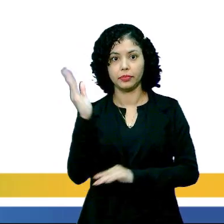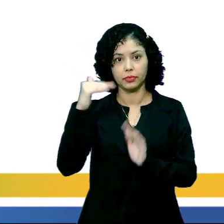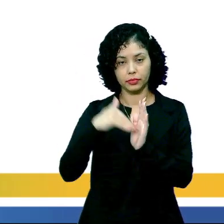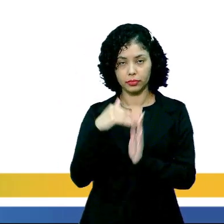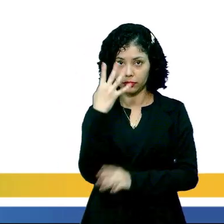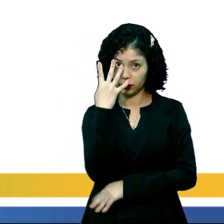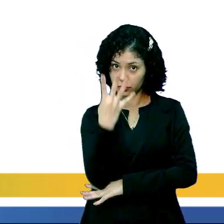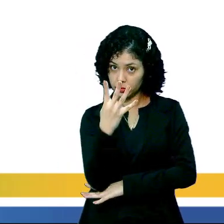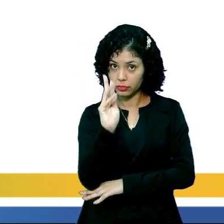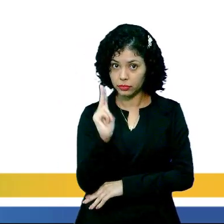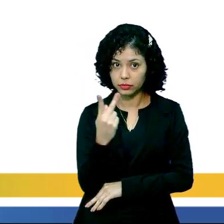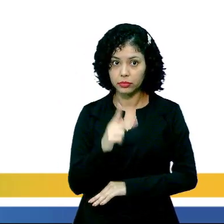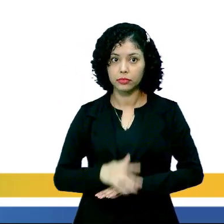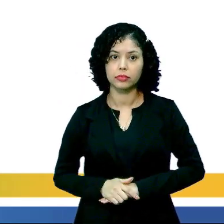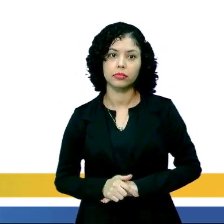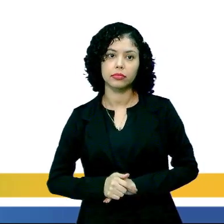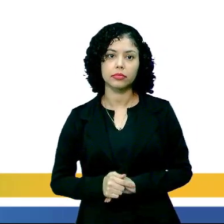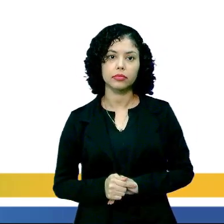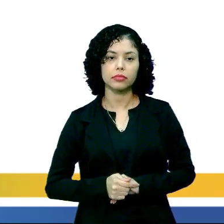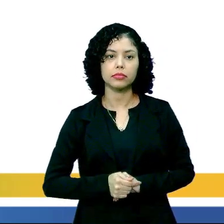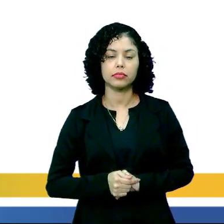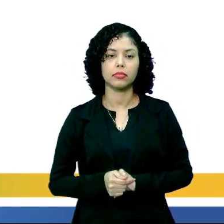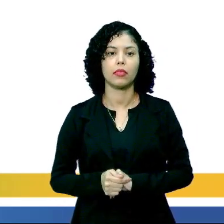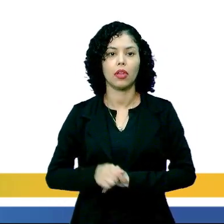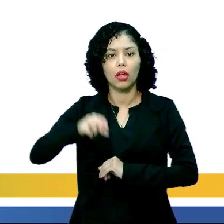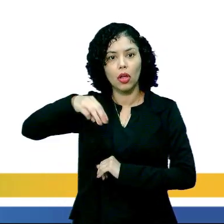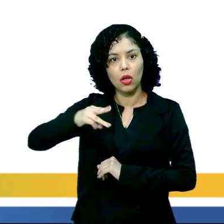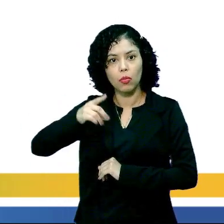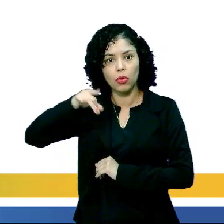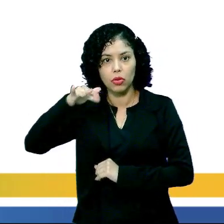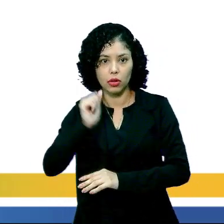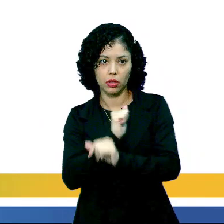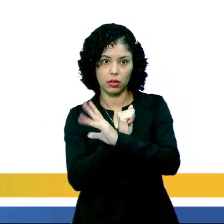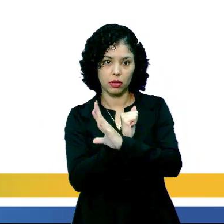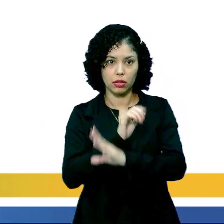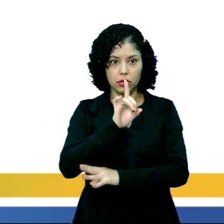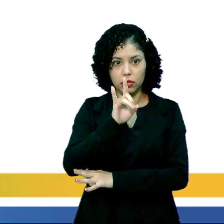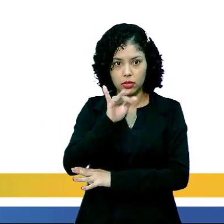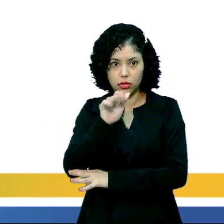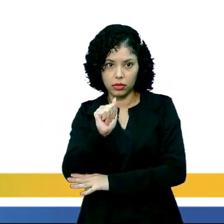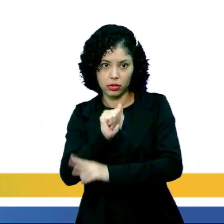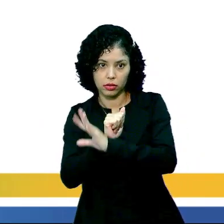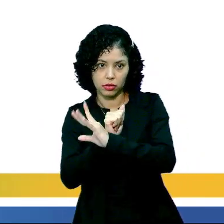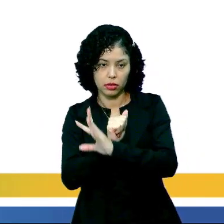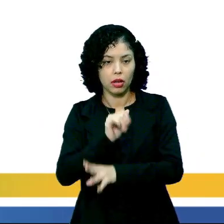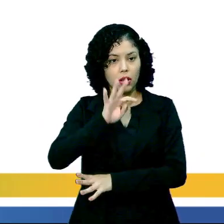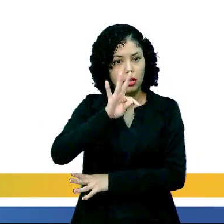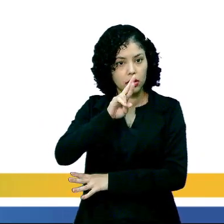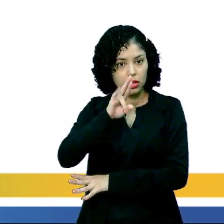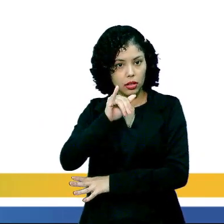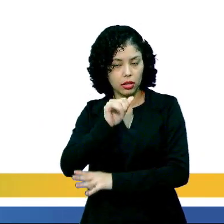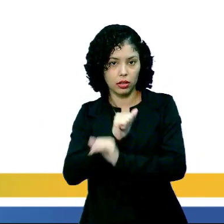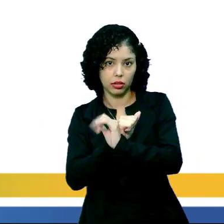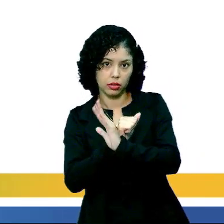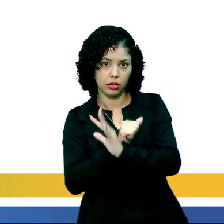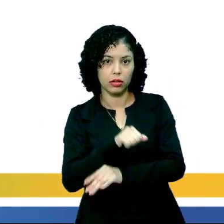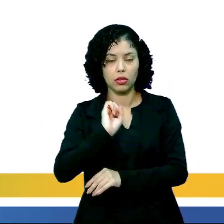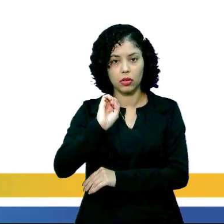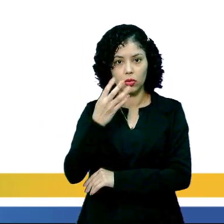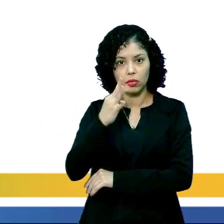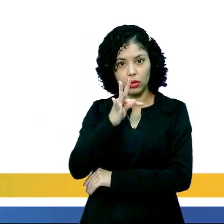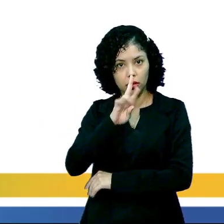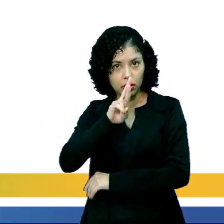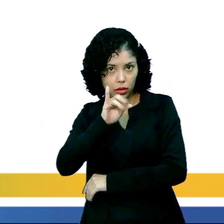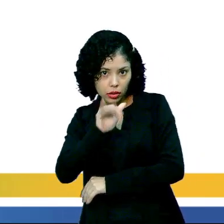hidrogênios isso faz com que ele possa ser chamado de monoácido de ácido triacido ou um tetrasco tudo